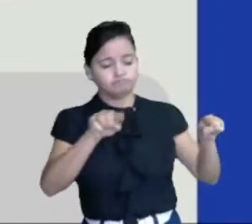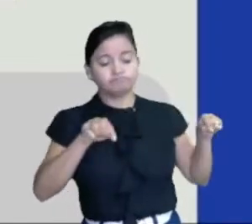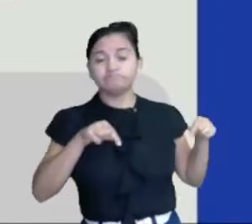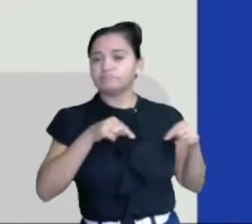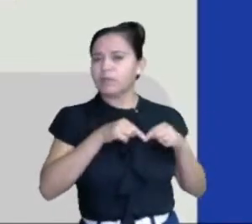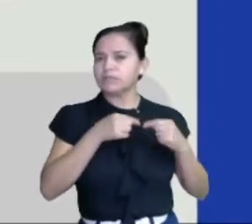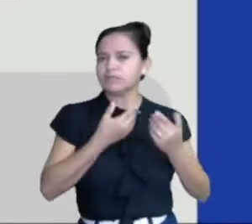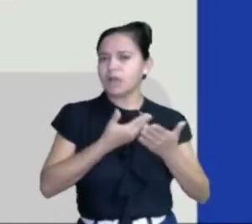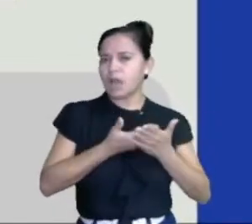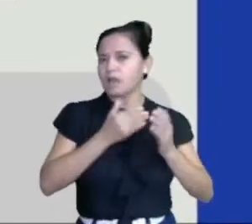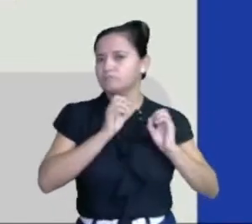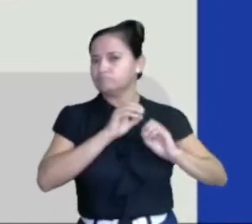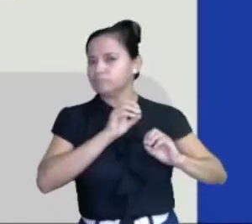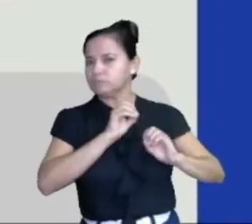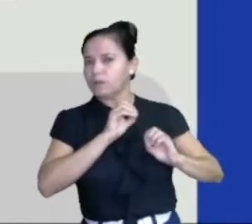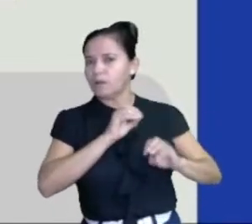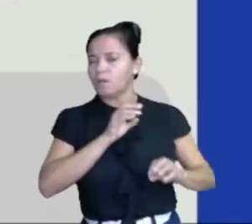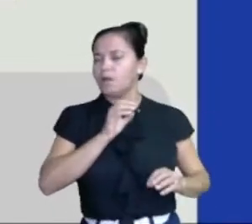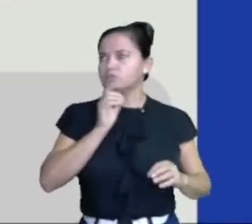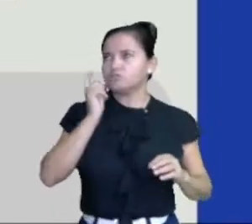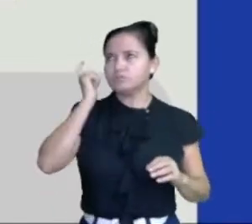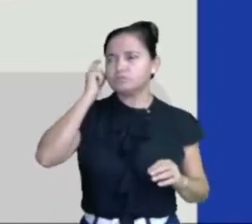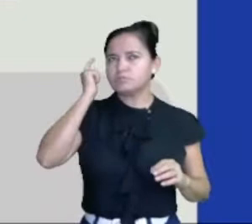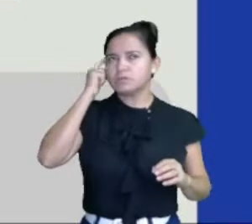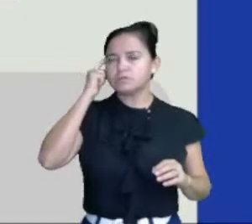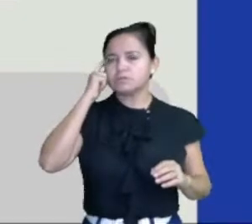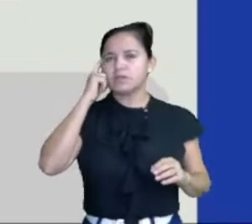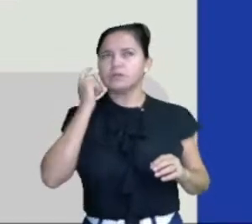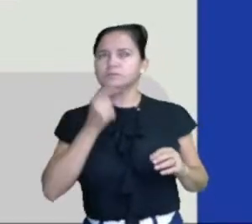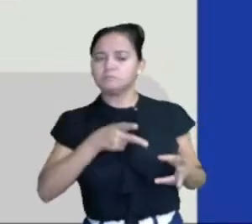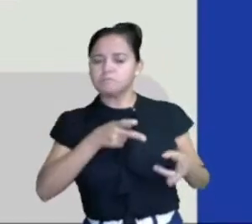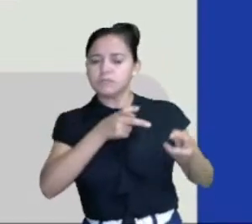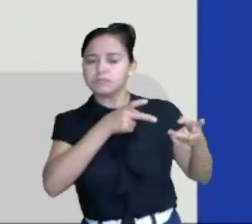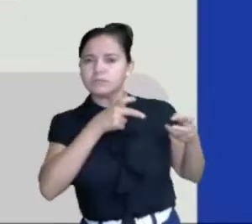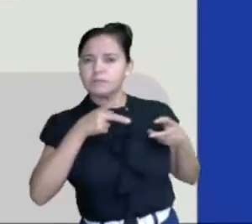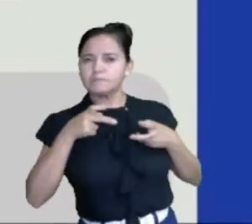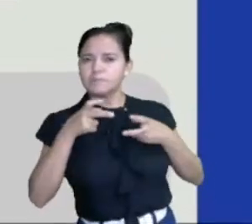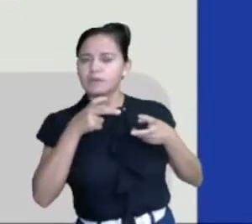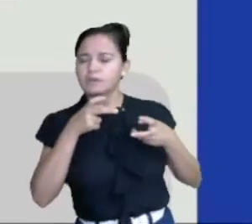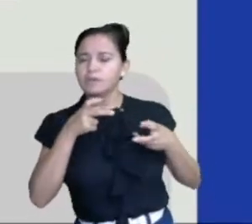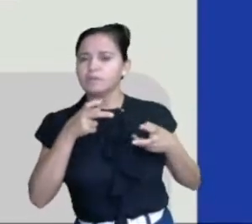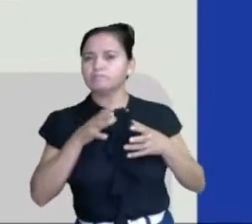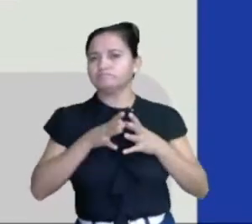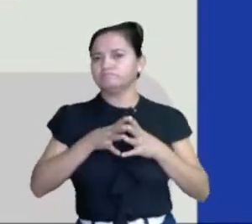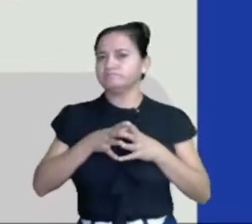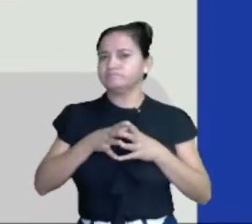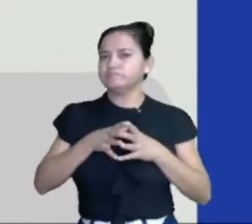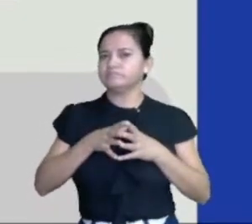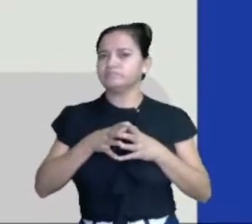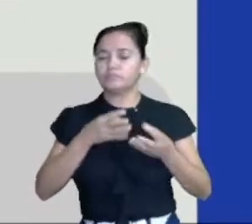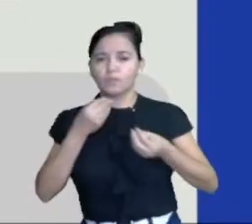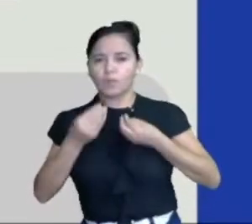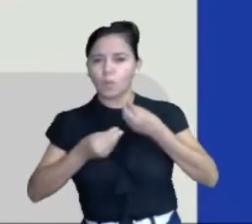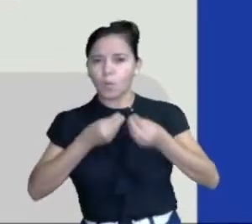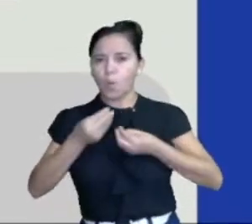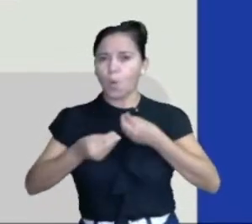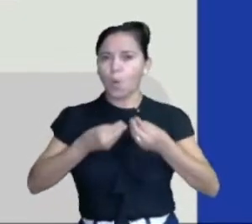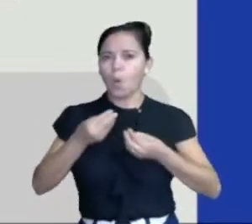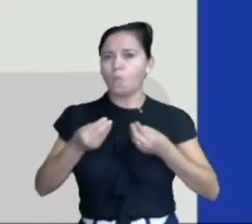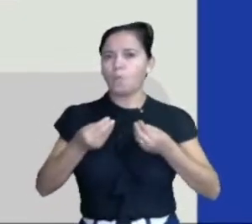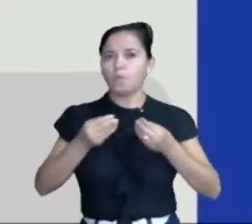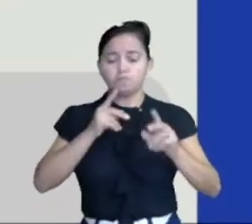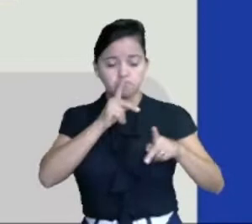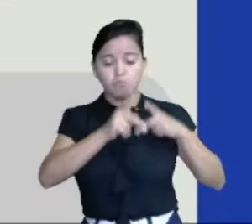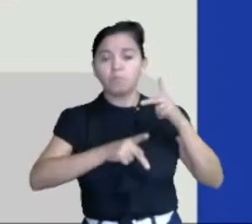que é tempo histórico, a gente vai observar se há com aquele